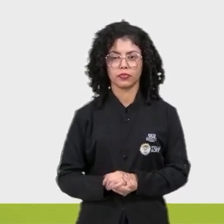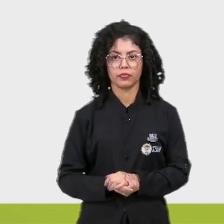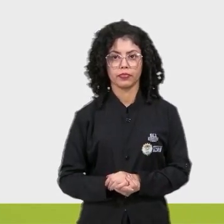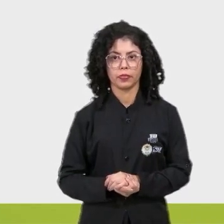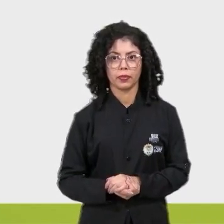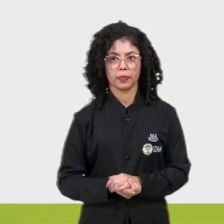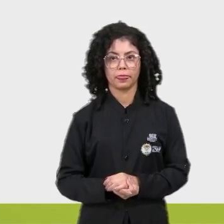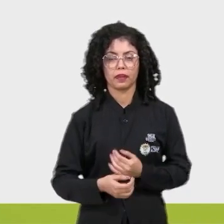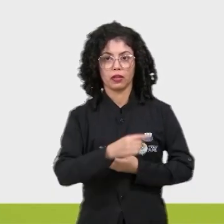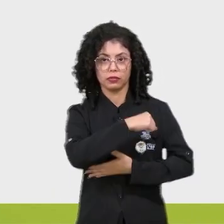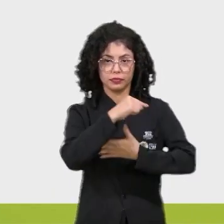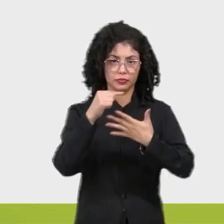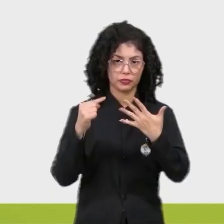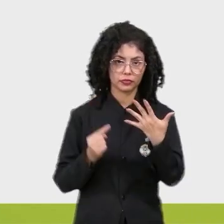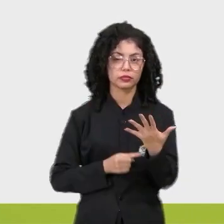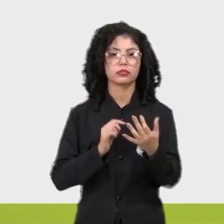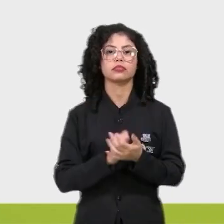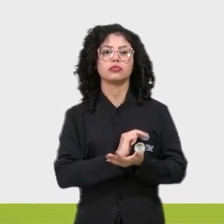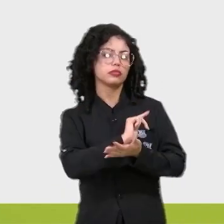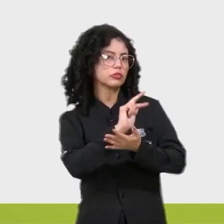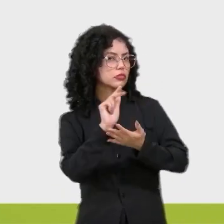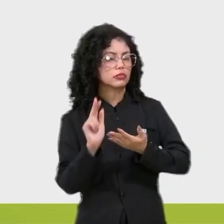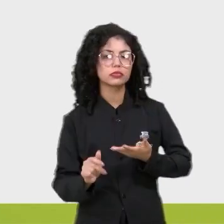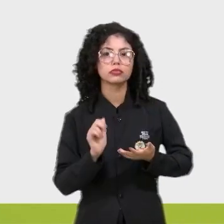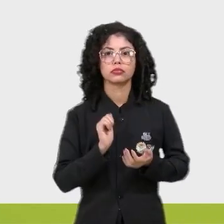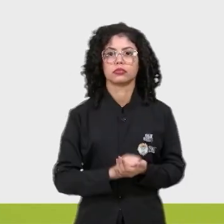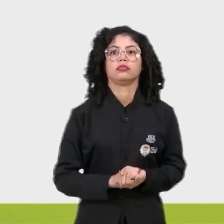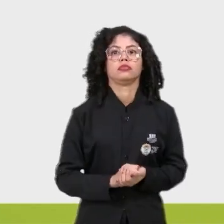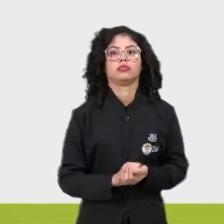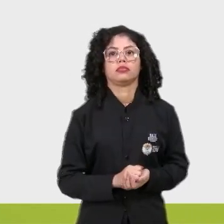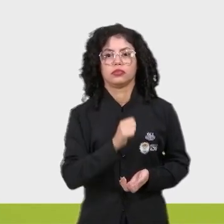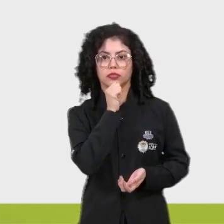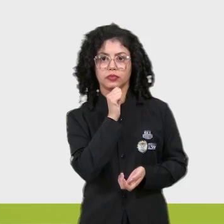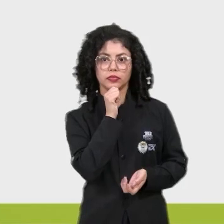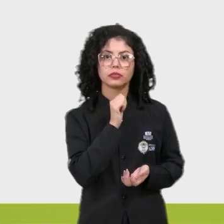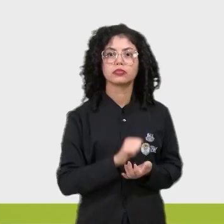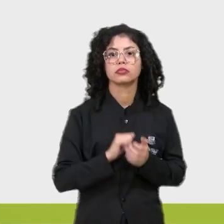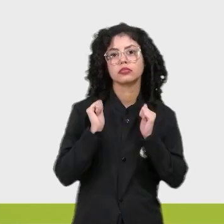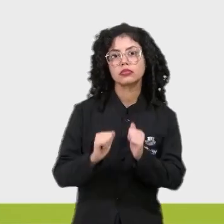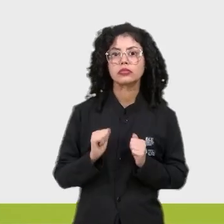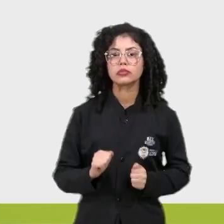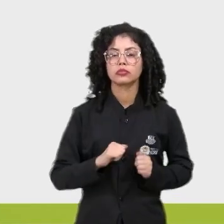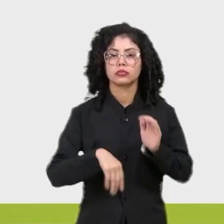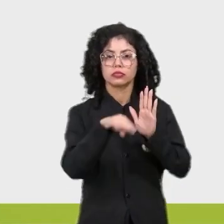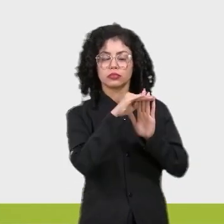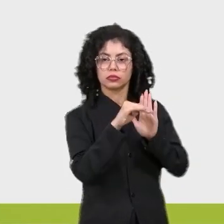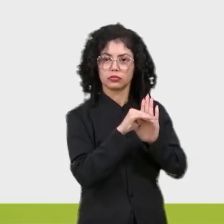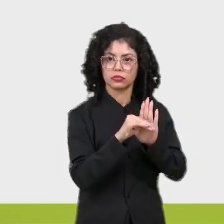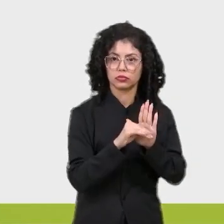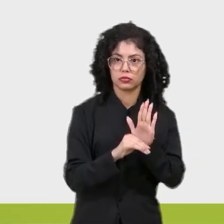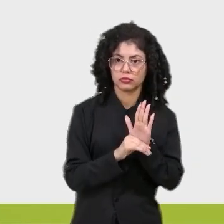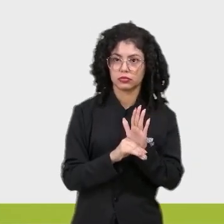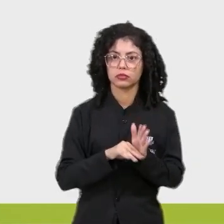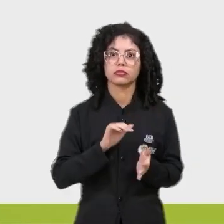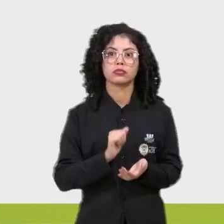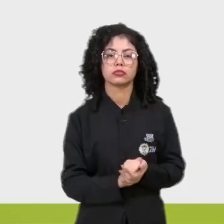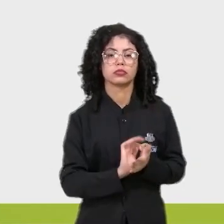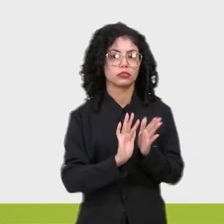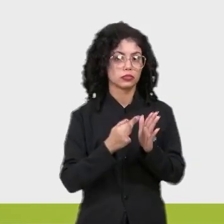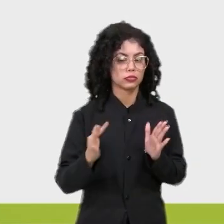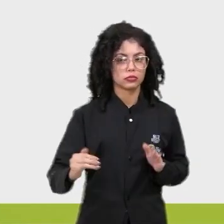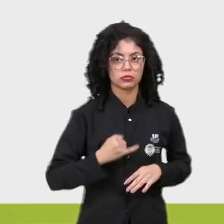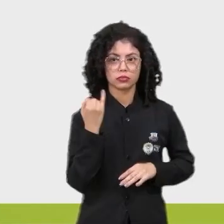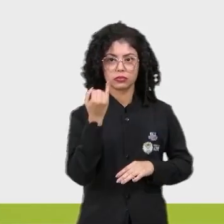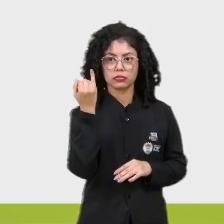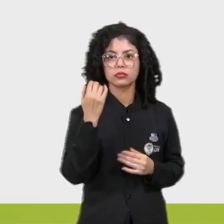Tipos de cidades. Tá? Então, temos vários tipos de cidades, tá? As cidades podem ser classificadas também pela sua função